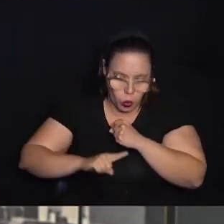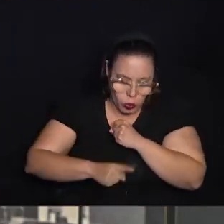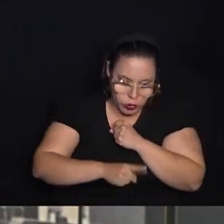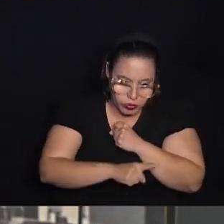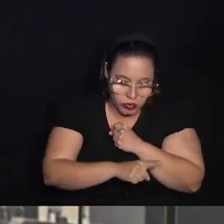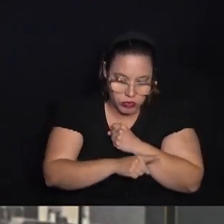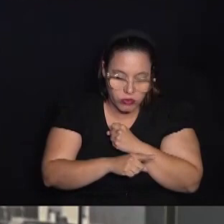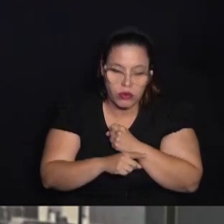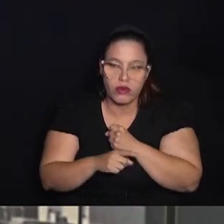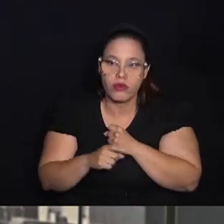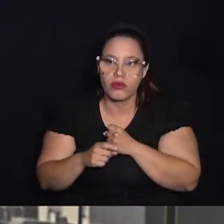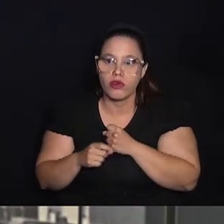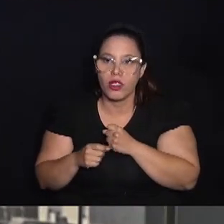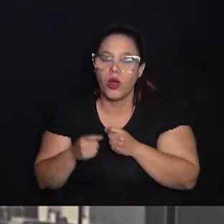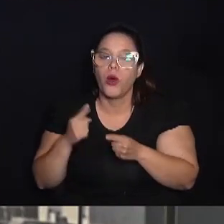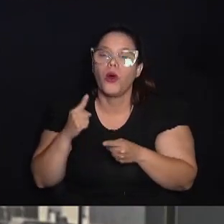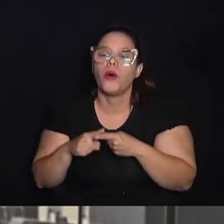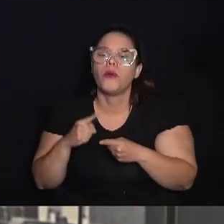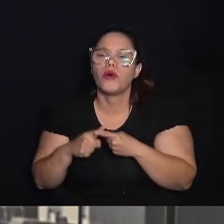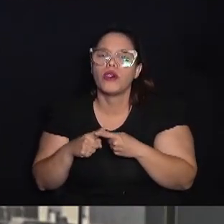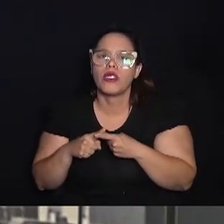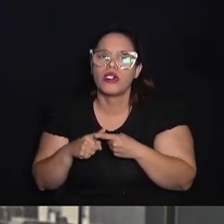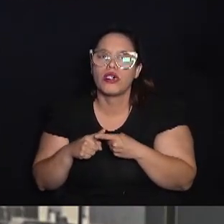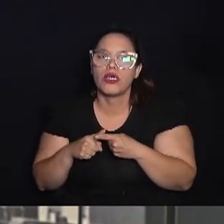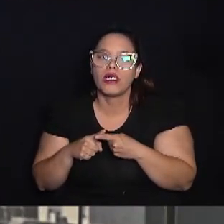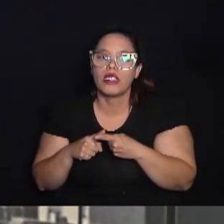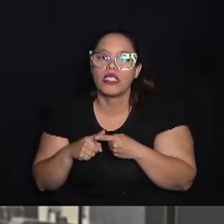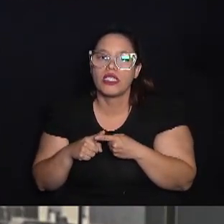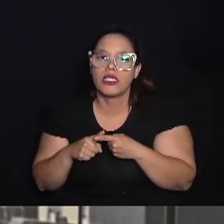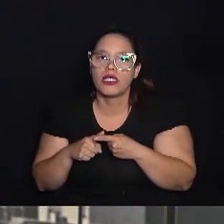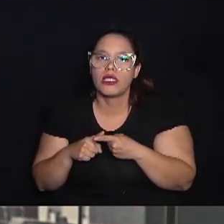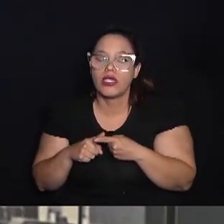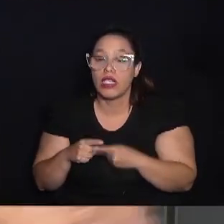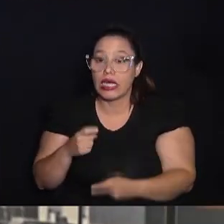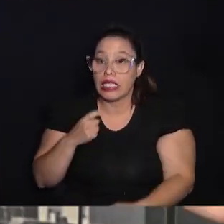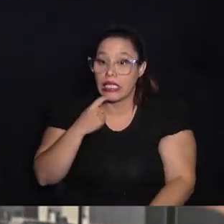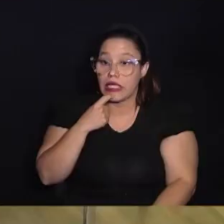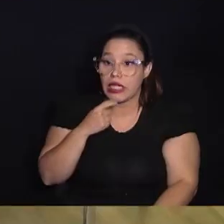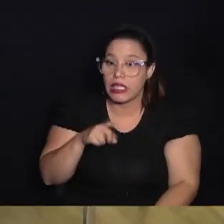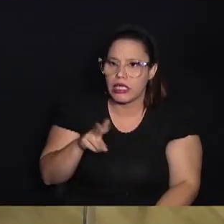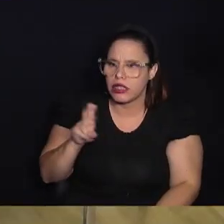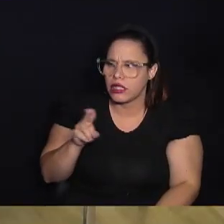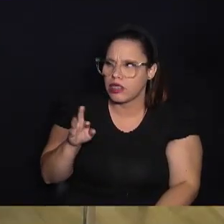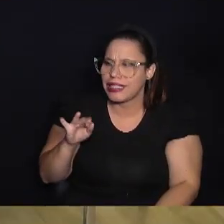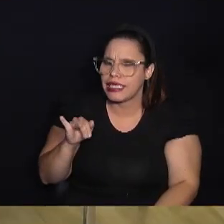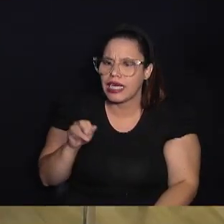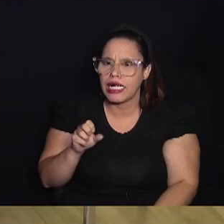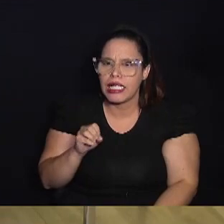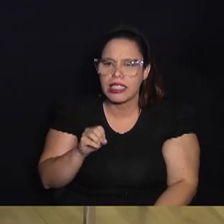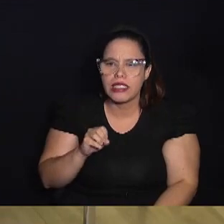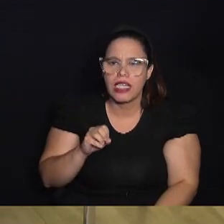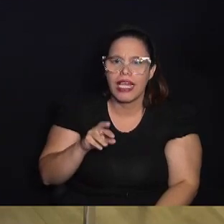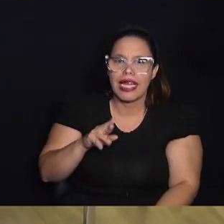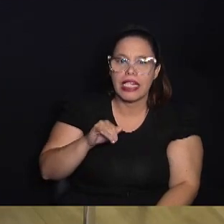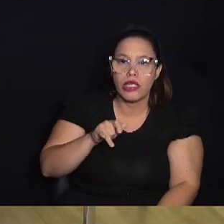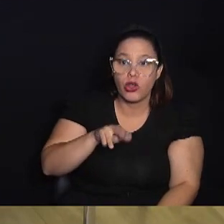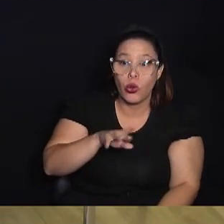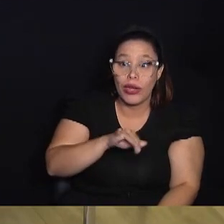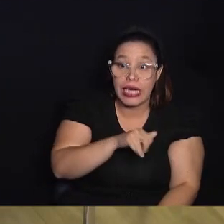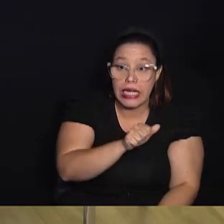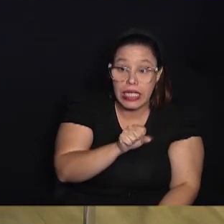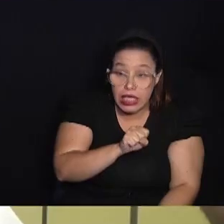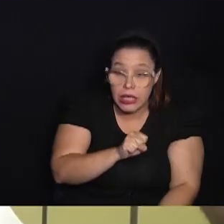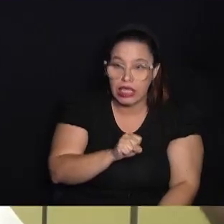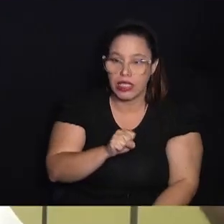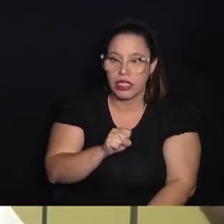descobri o porquê de Campinas ser chamada de cidade das Andorinhas nesse momento por conta pra gente isso mesmo como ela trouxe ali a região Largo das